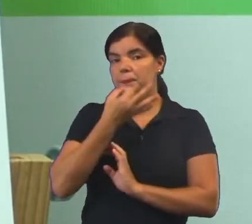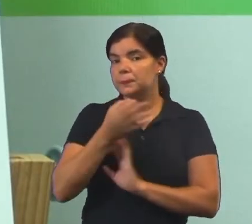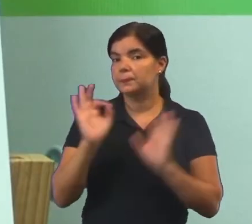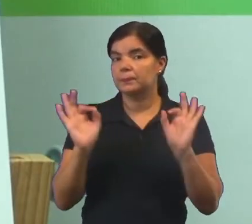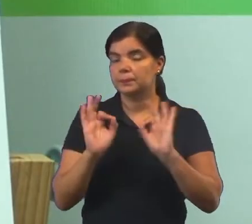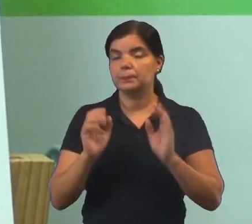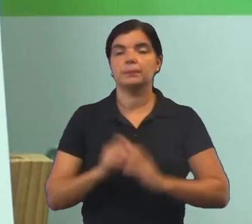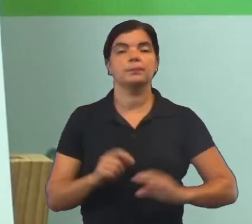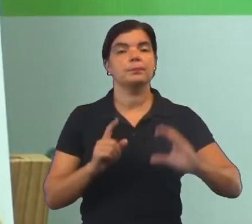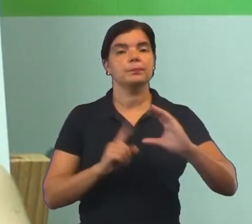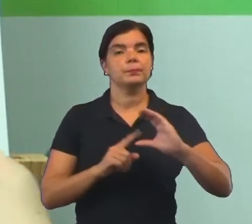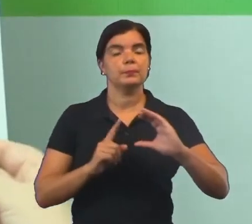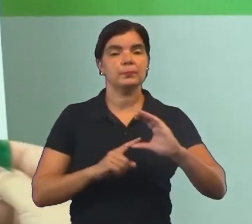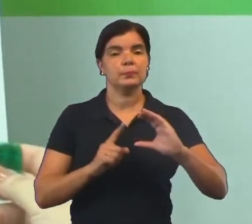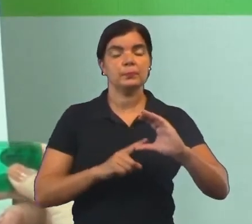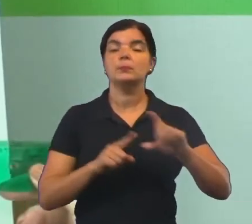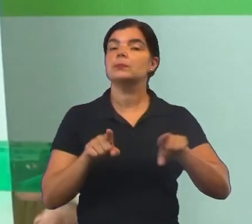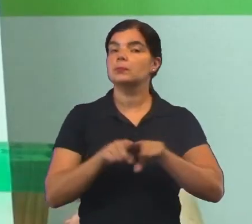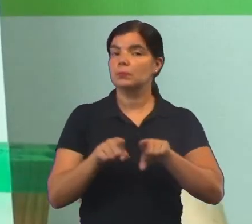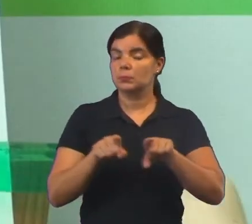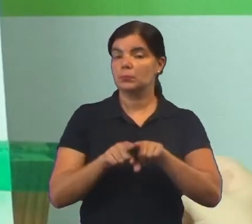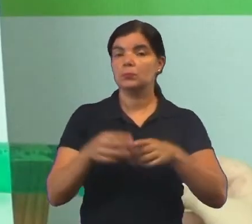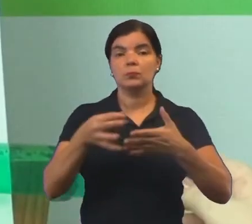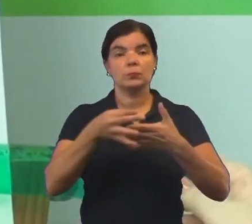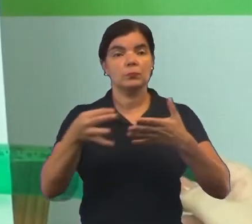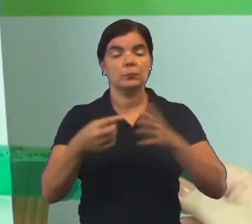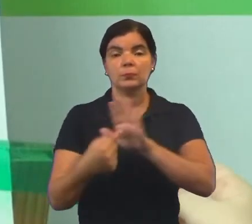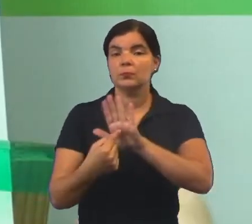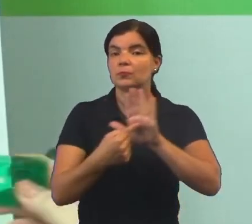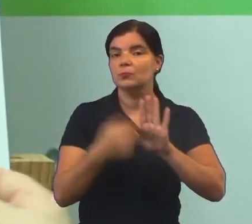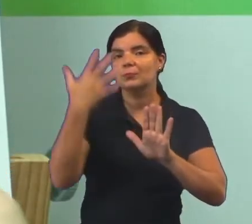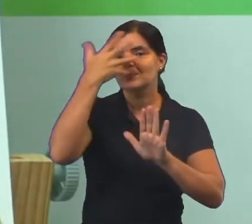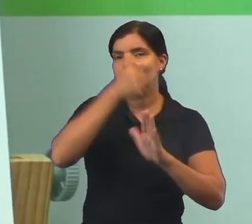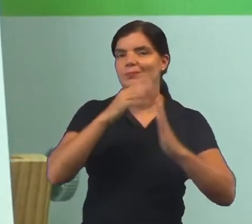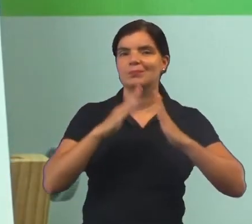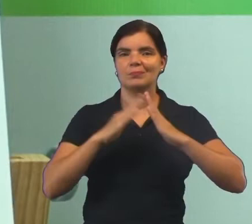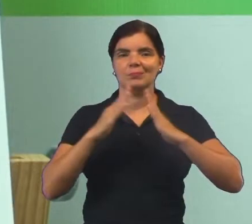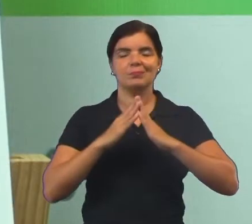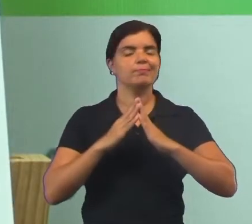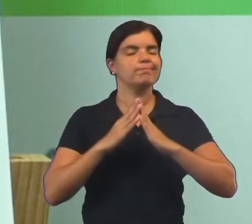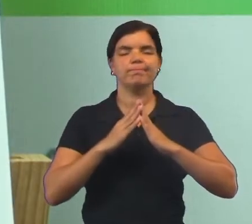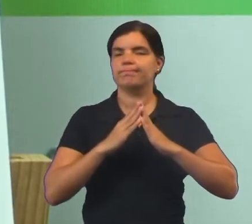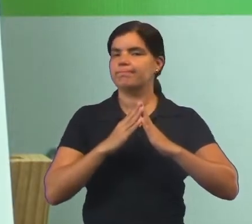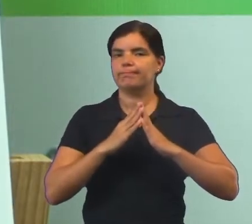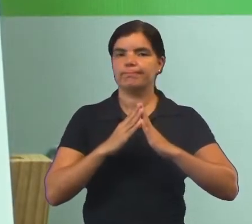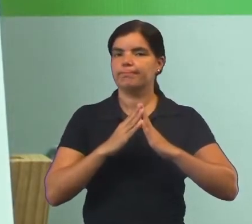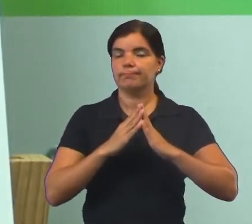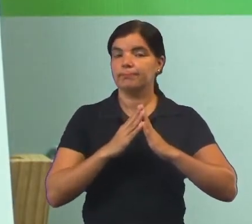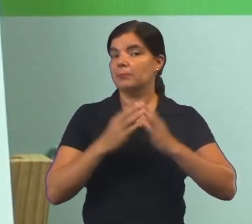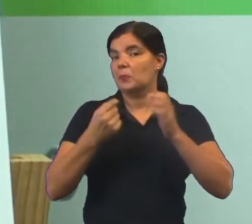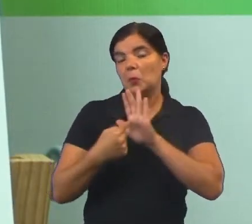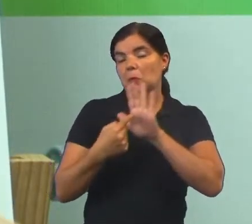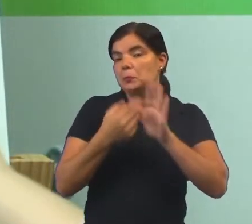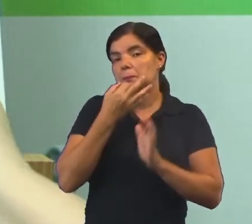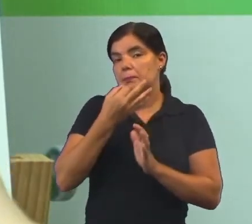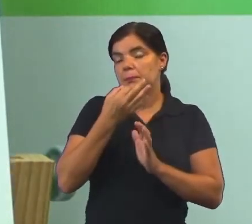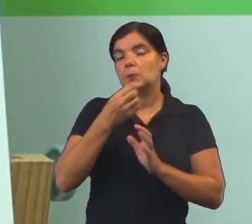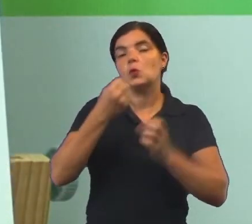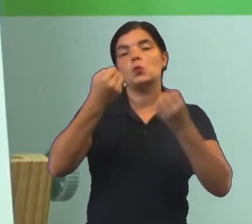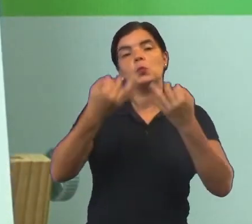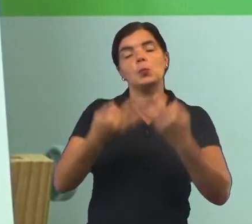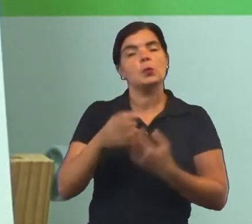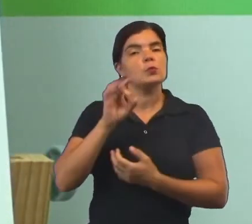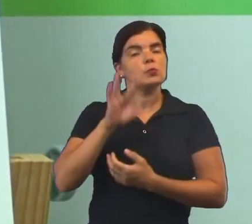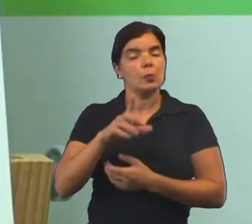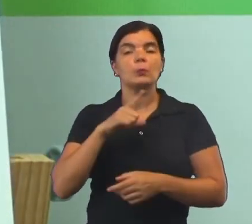opinião. Letra C, serve até como elemento de decoração. Não, aqui também não está expressando a opinião, está